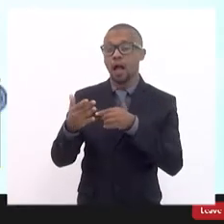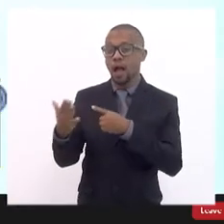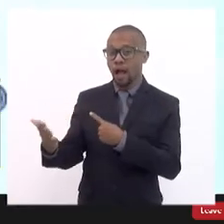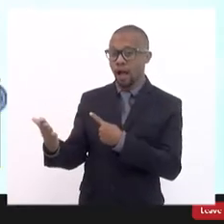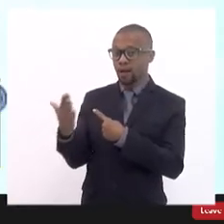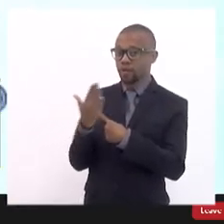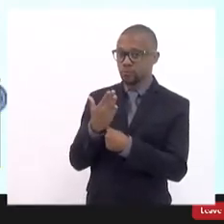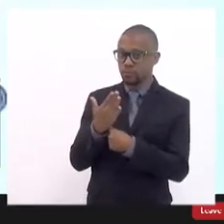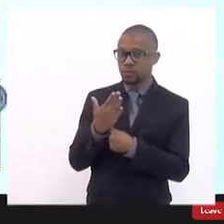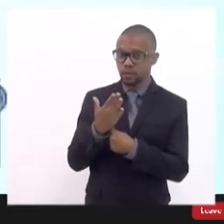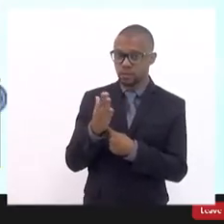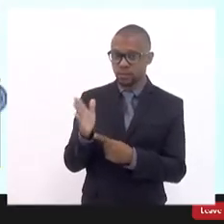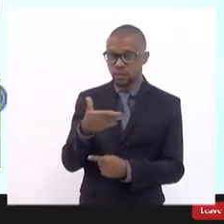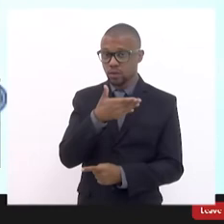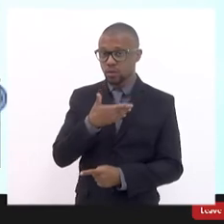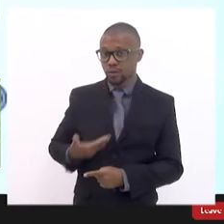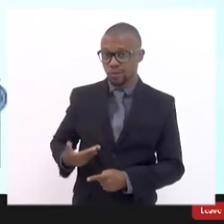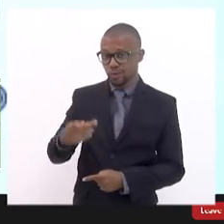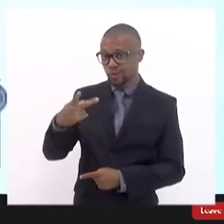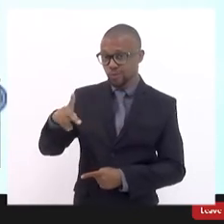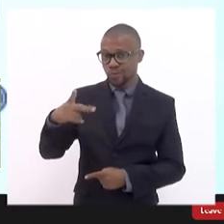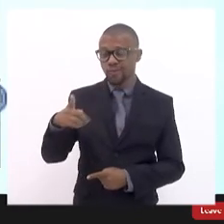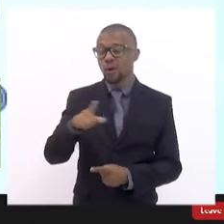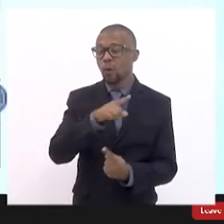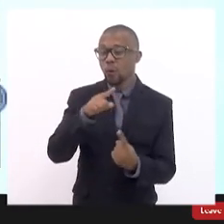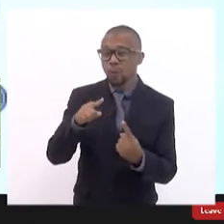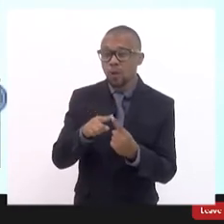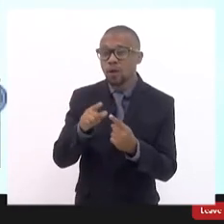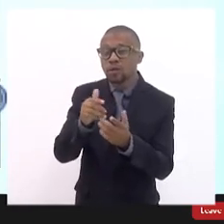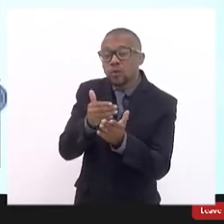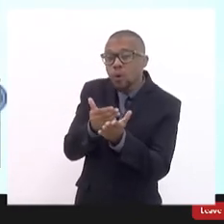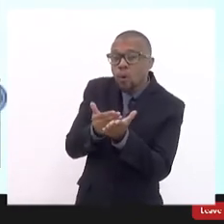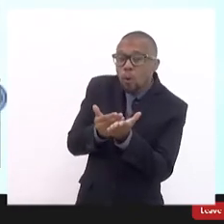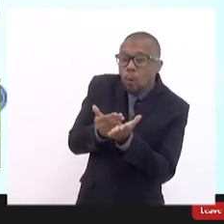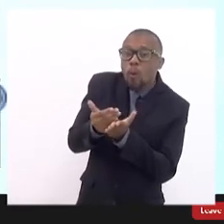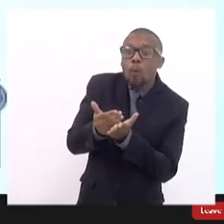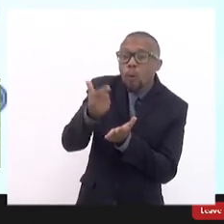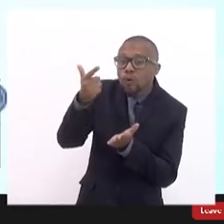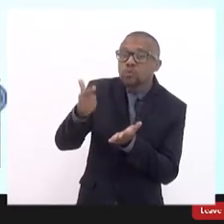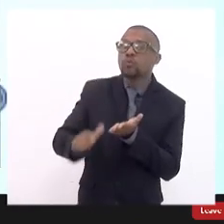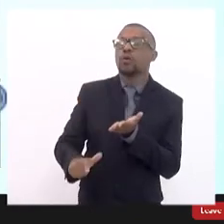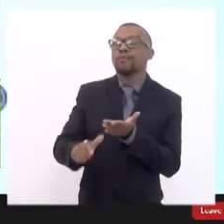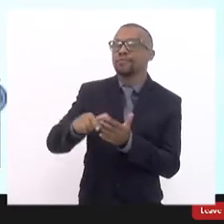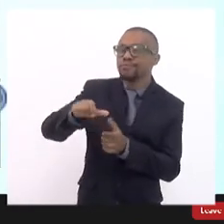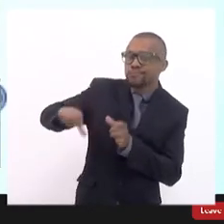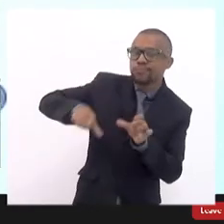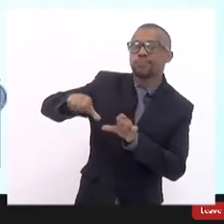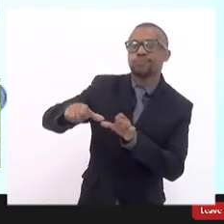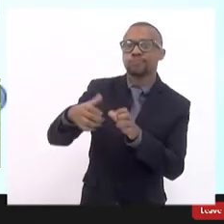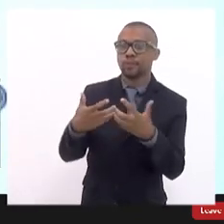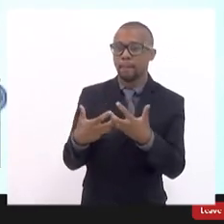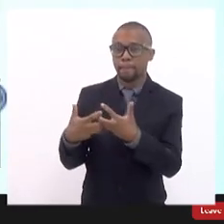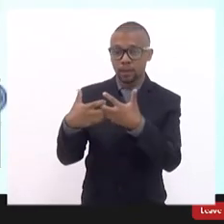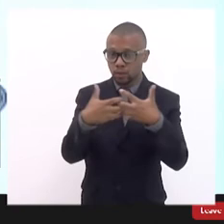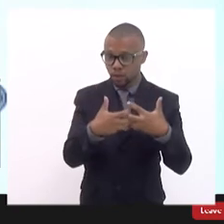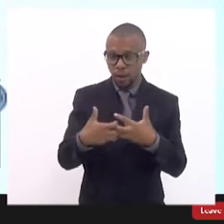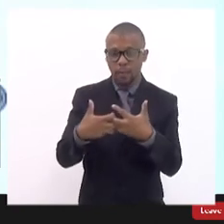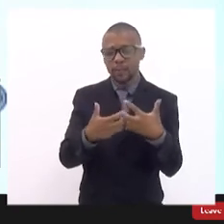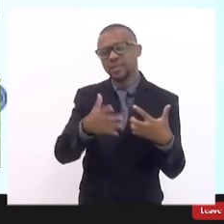do Estado no sentido do recomeço, do recomeçar. Né? Petrópolis já viu